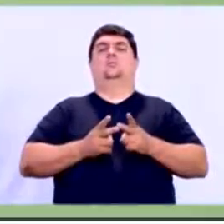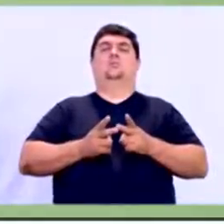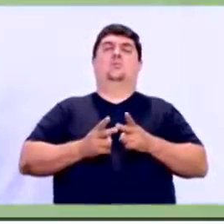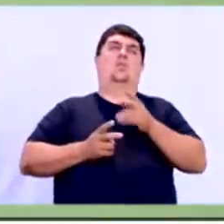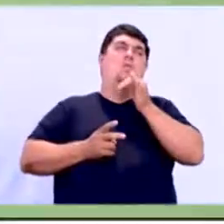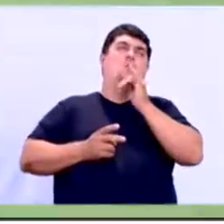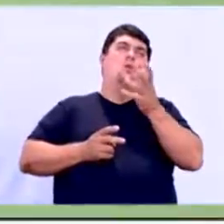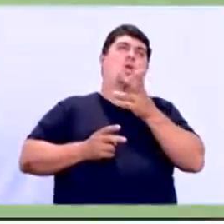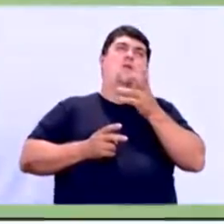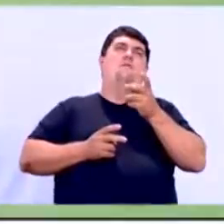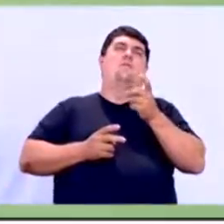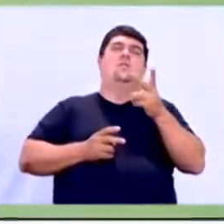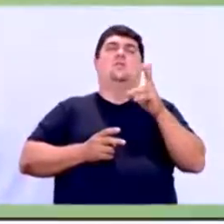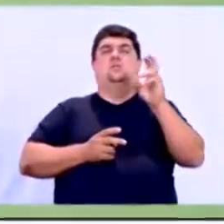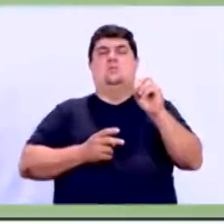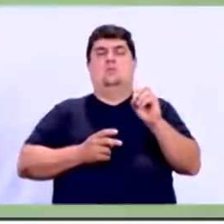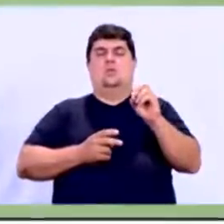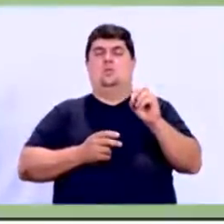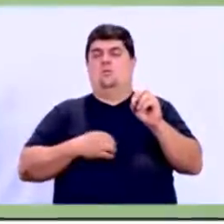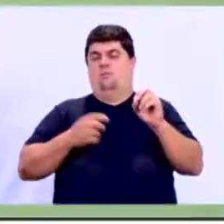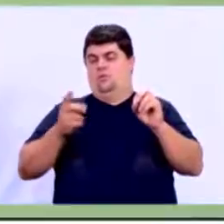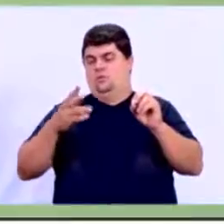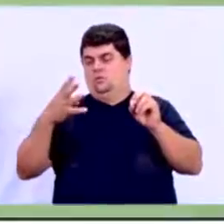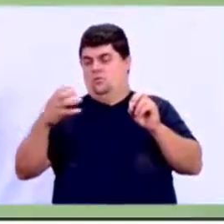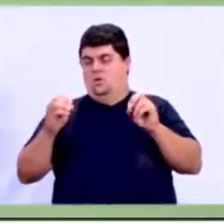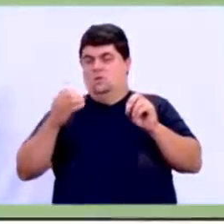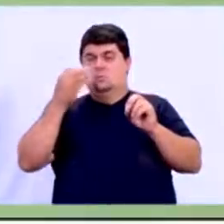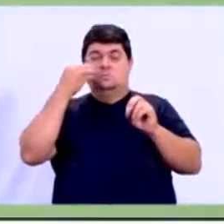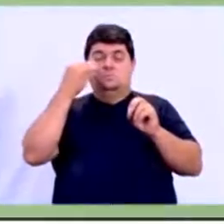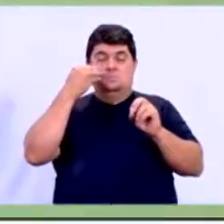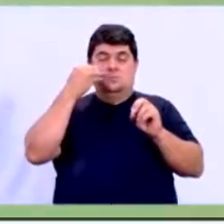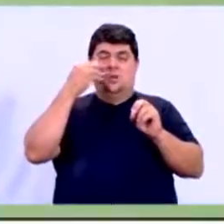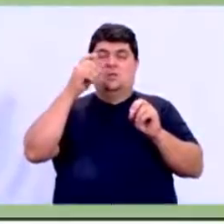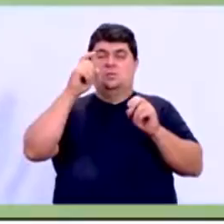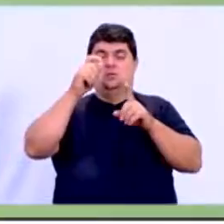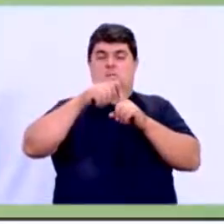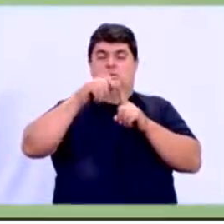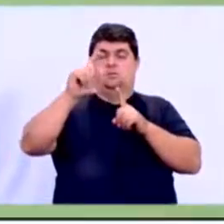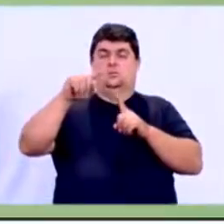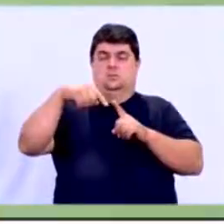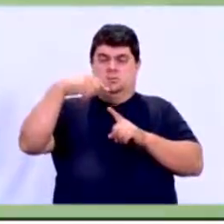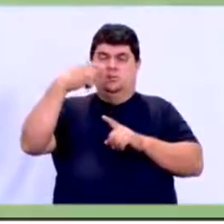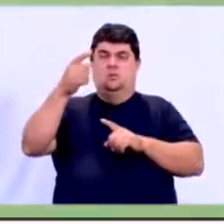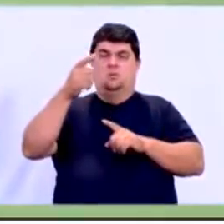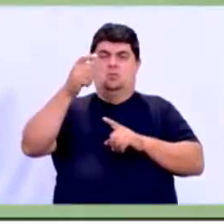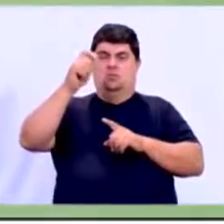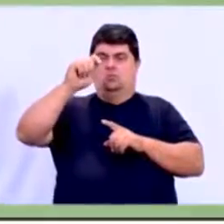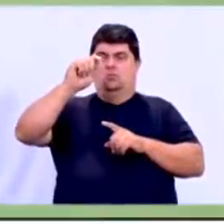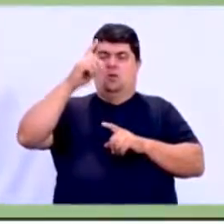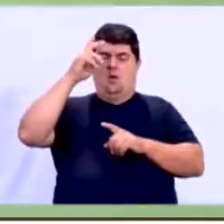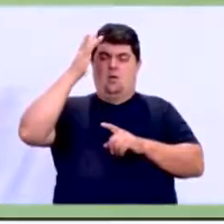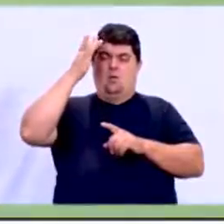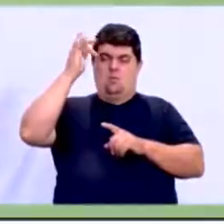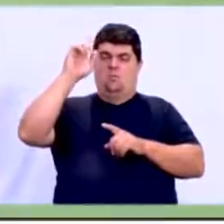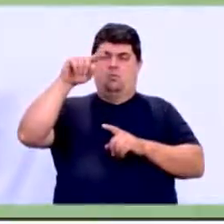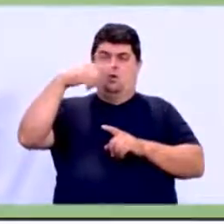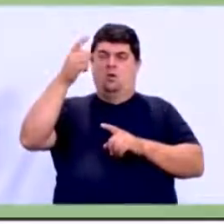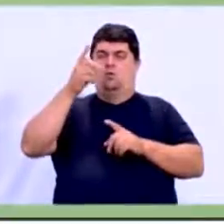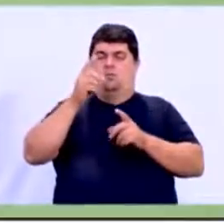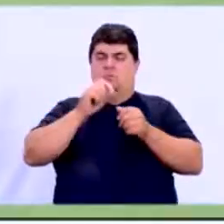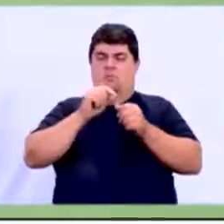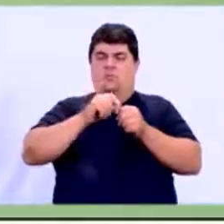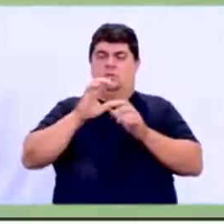de saída do produto de acordo com a sua clientela. E ainda temos rentabilidade e